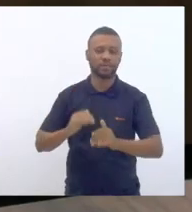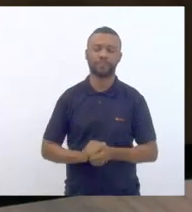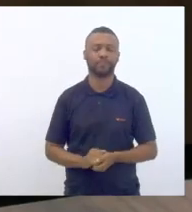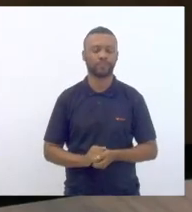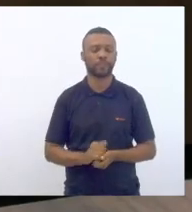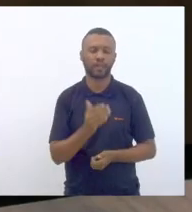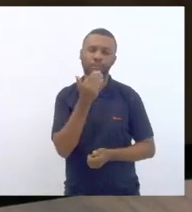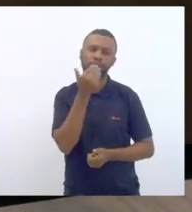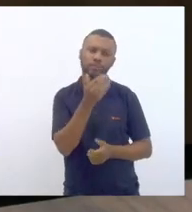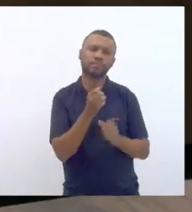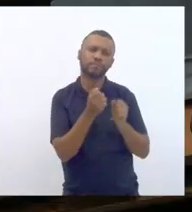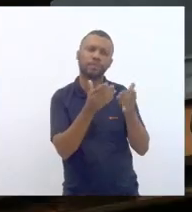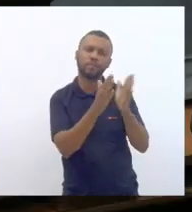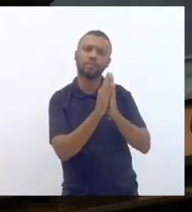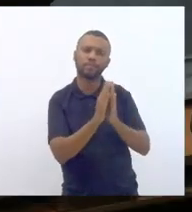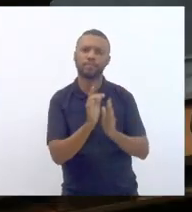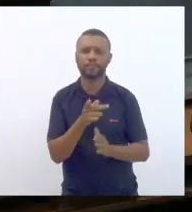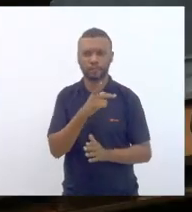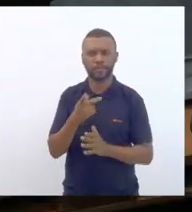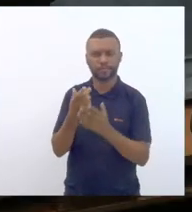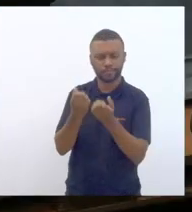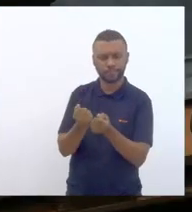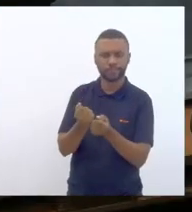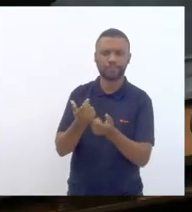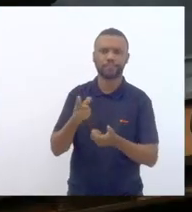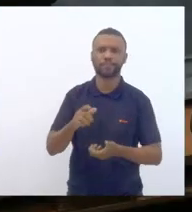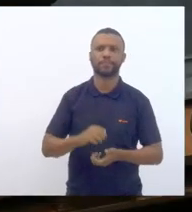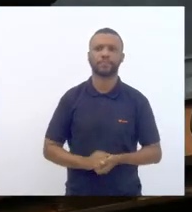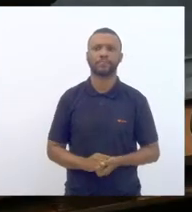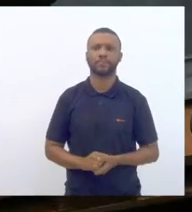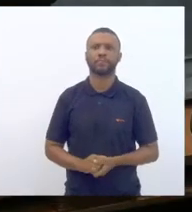Vossa Excelência. Presidência defere o pedido de Vossa Excelência.